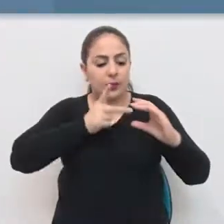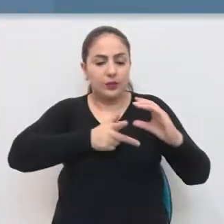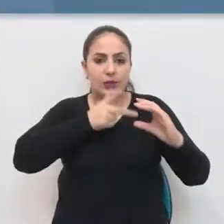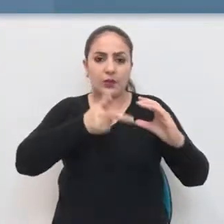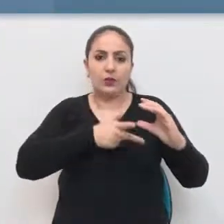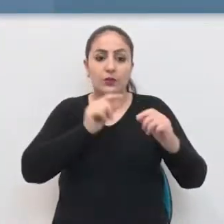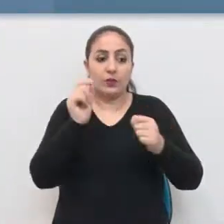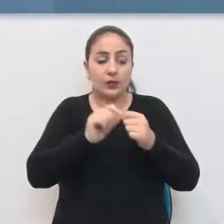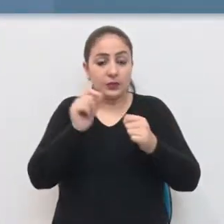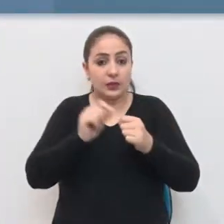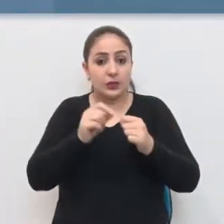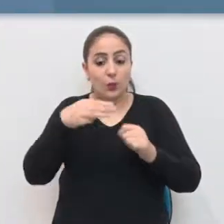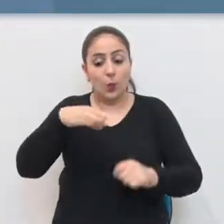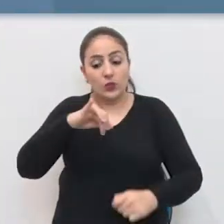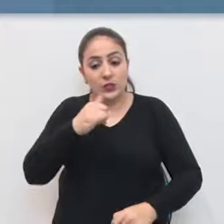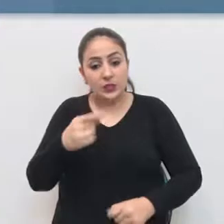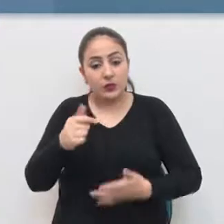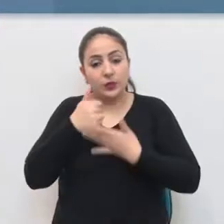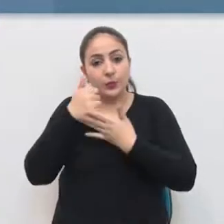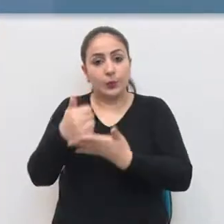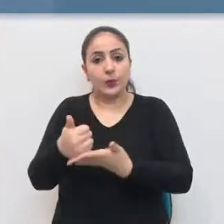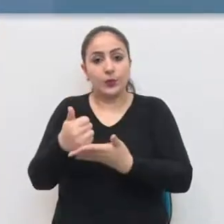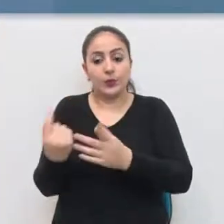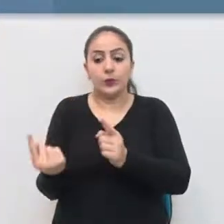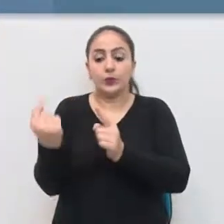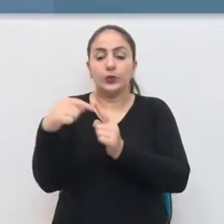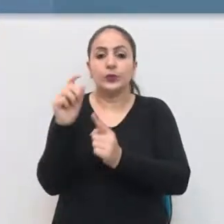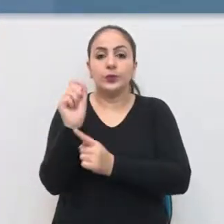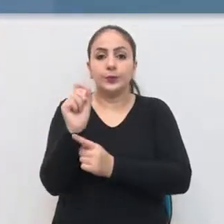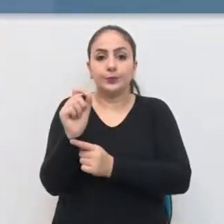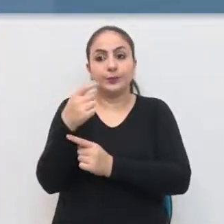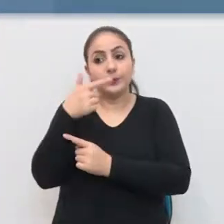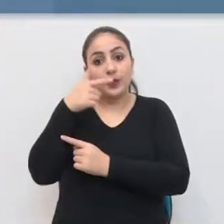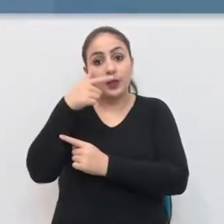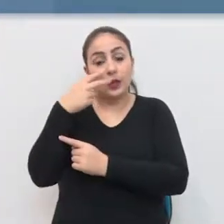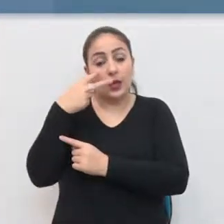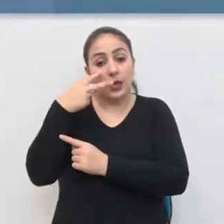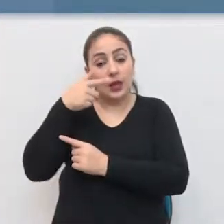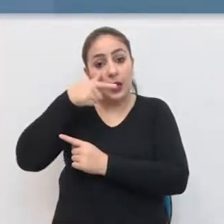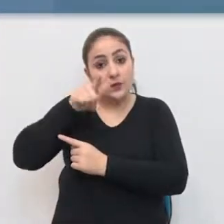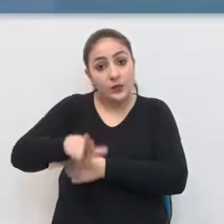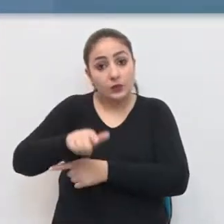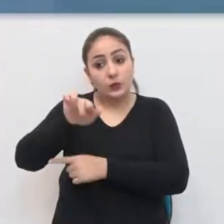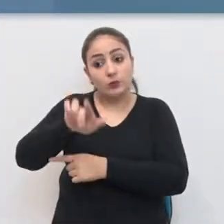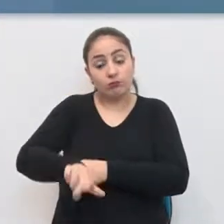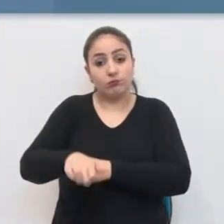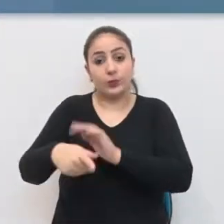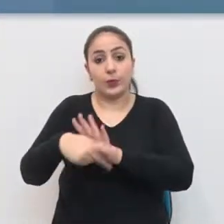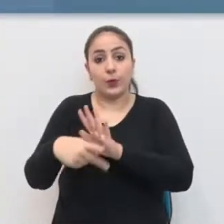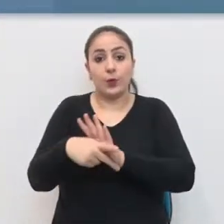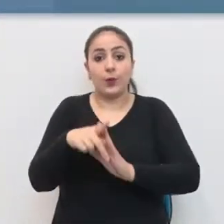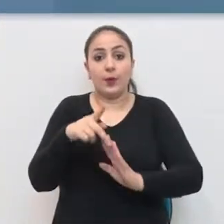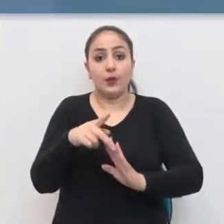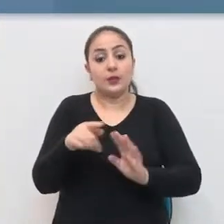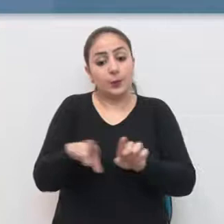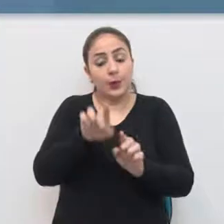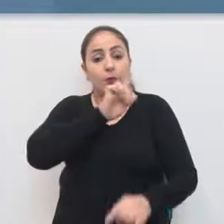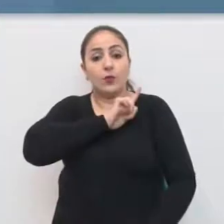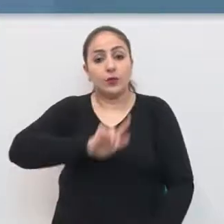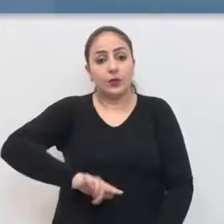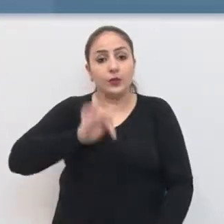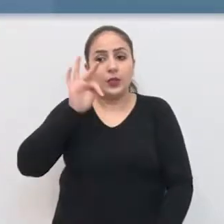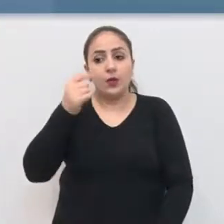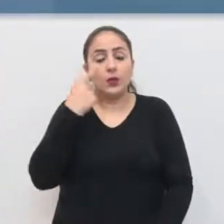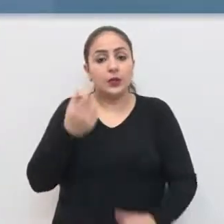Câmara de Vereadores fazendo moções de apoio com o intuito de que isso seja revisto pelo próprio STF ou até mesmo o governo